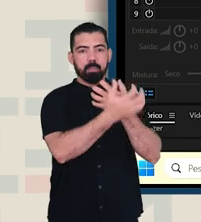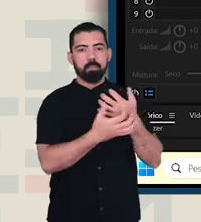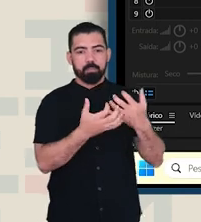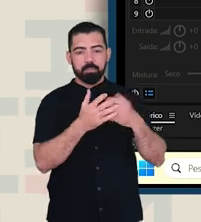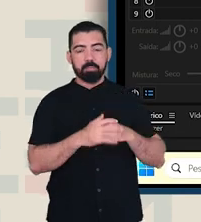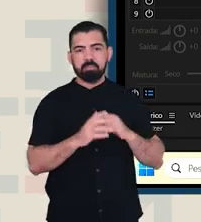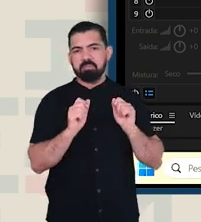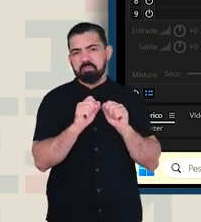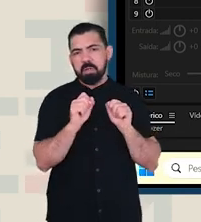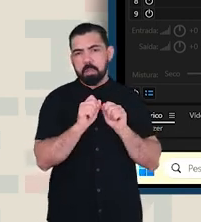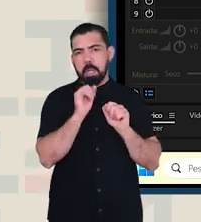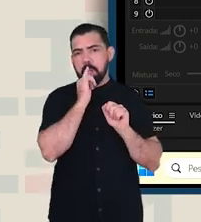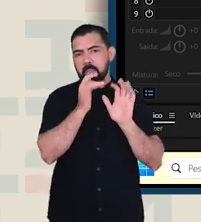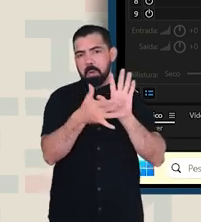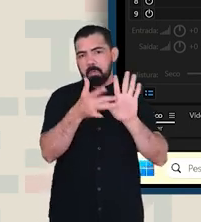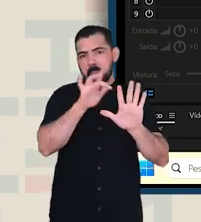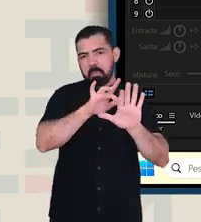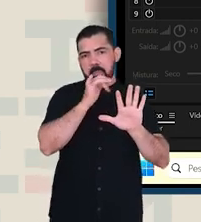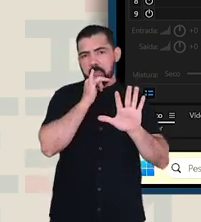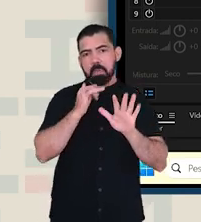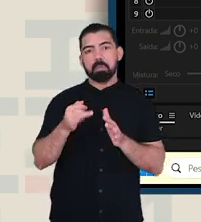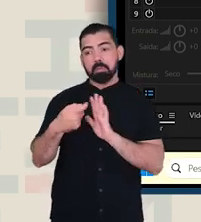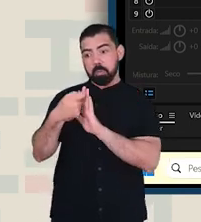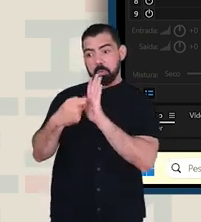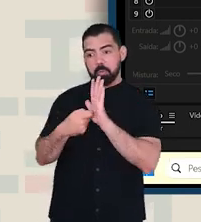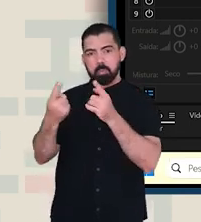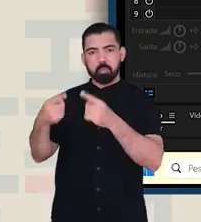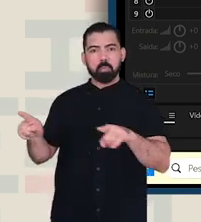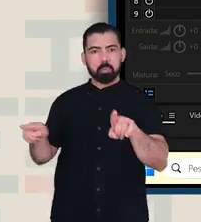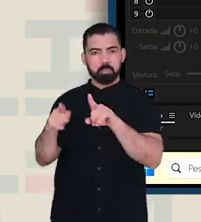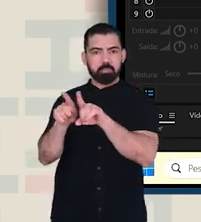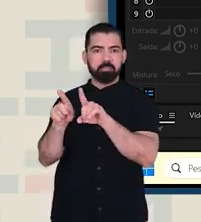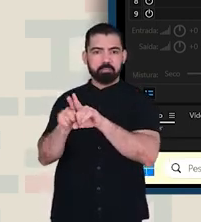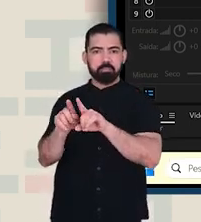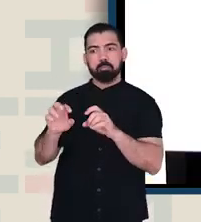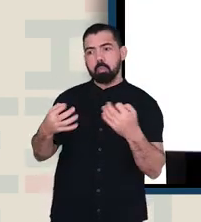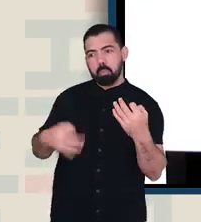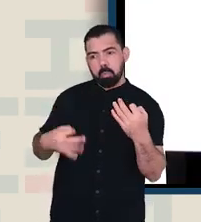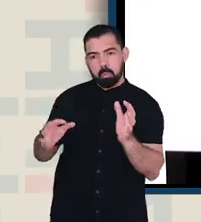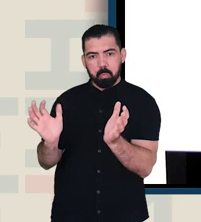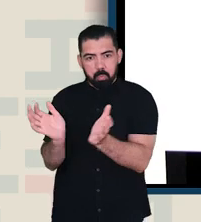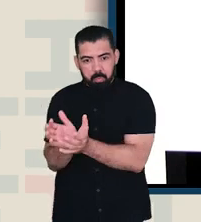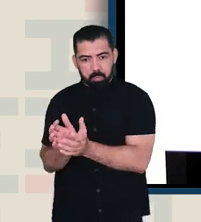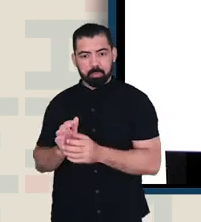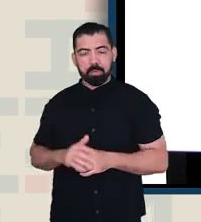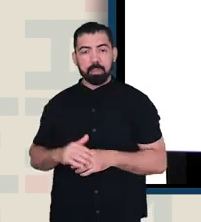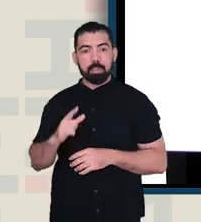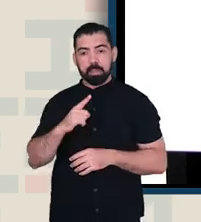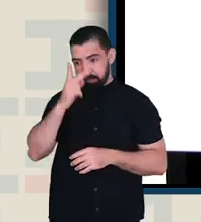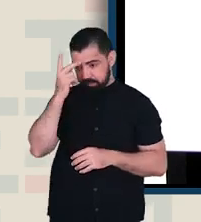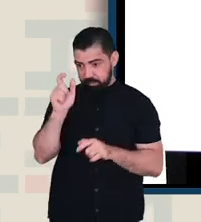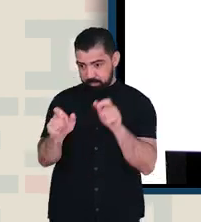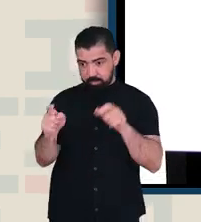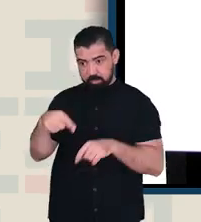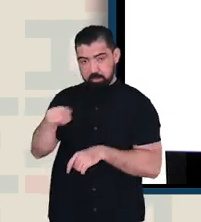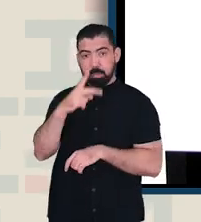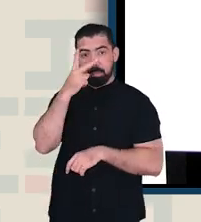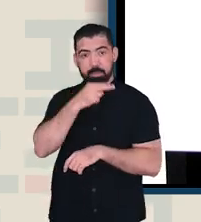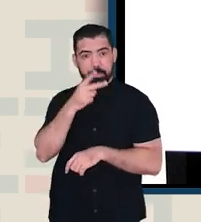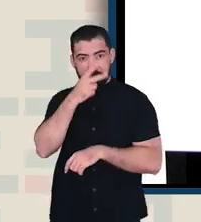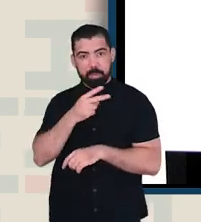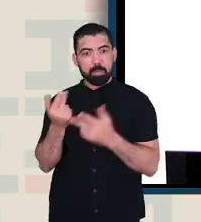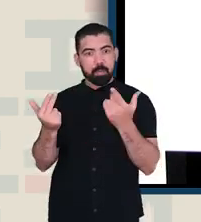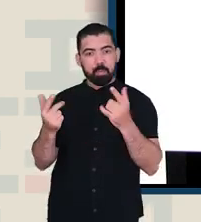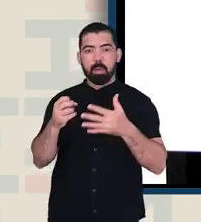uma analogia com a escrita de uma música para orquestra, para banda, onde muitos músicos tocam a mesma